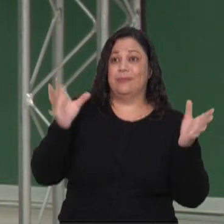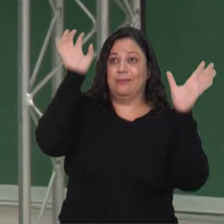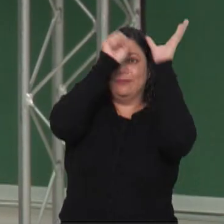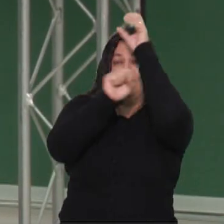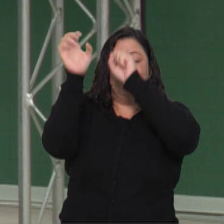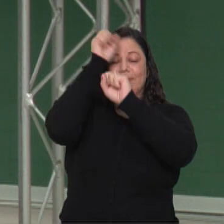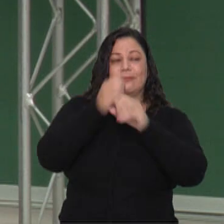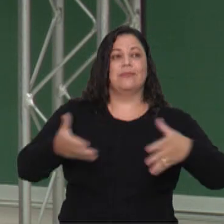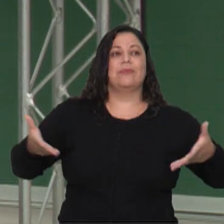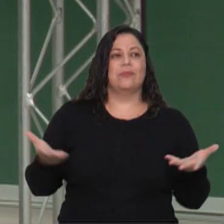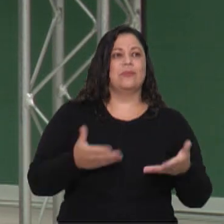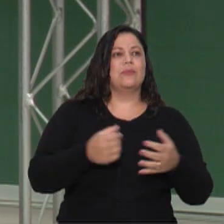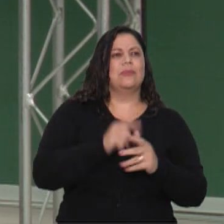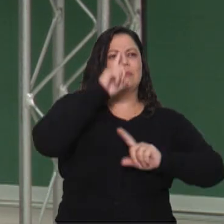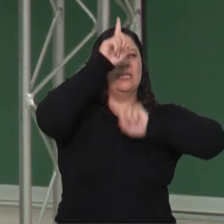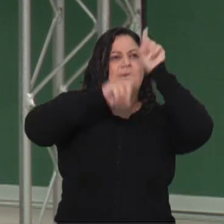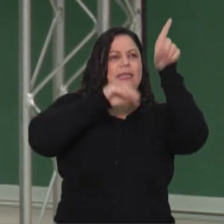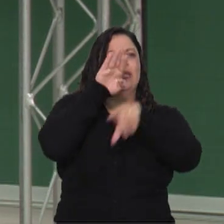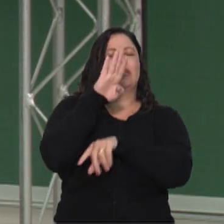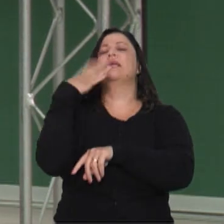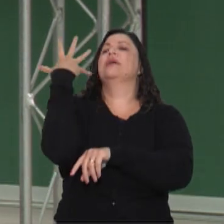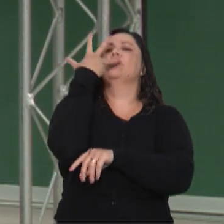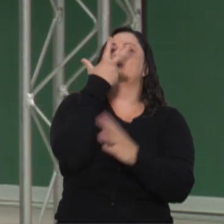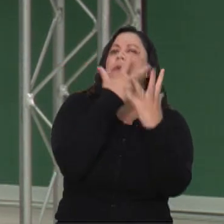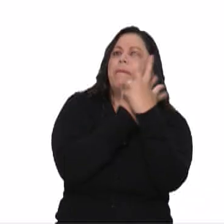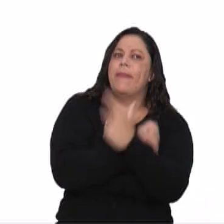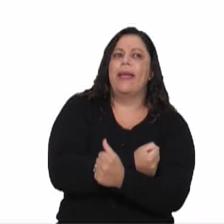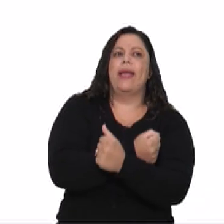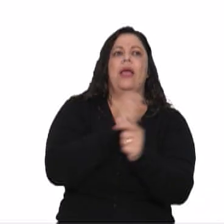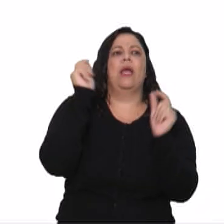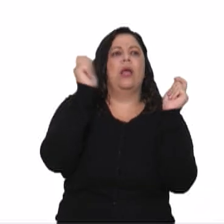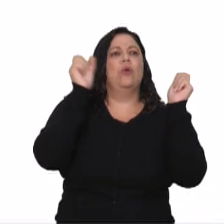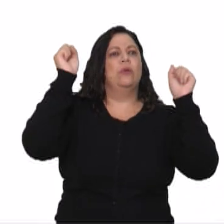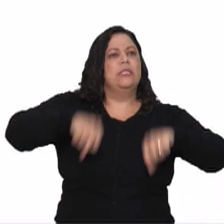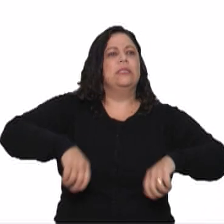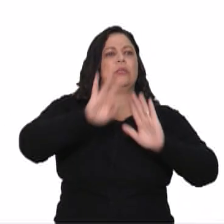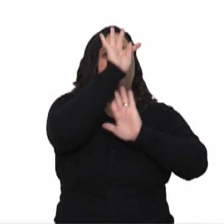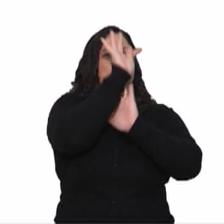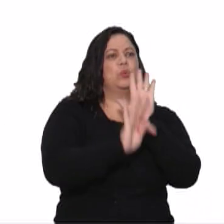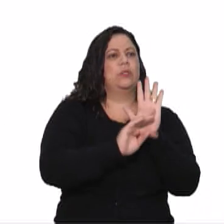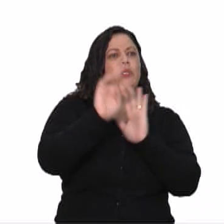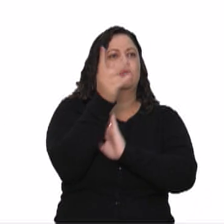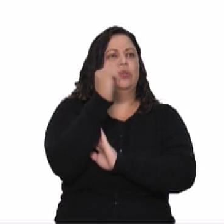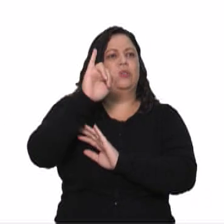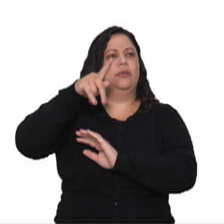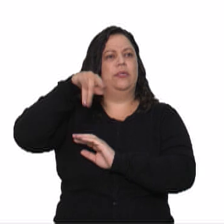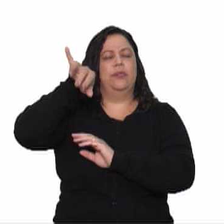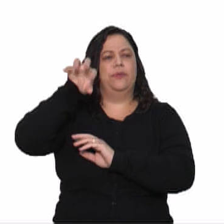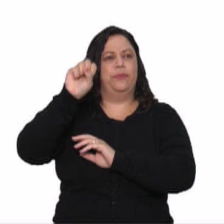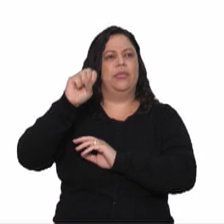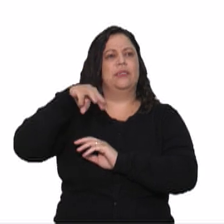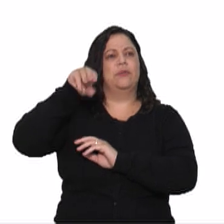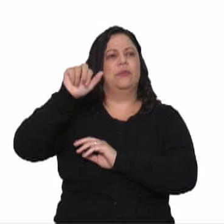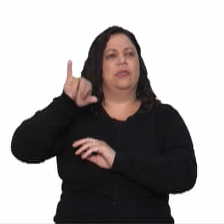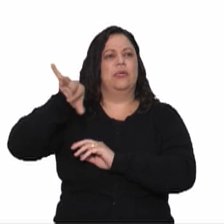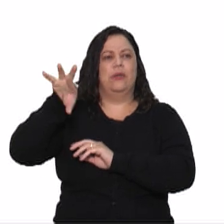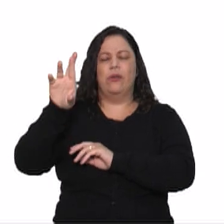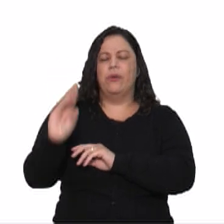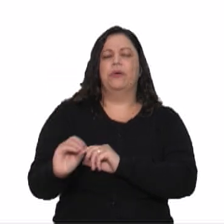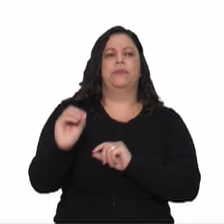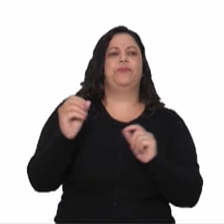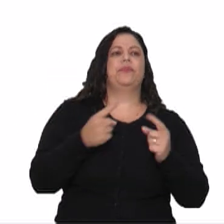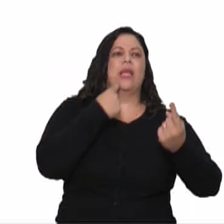em si, no texto do Hippias Maior, a crítica aos poetas e à arte no livro 10 de A República de Platão, a arte